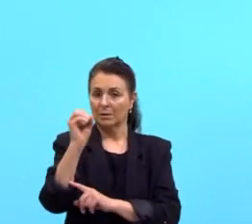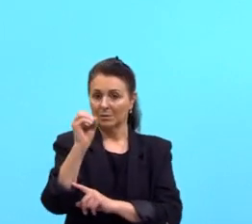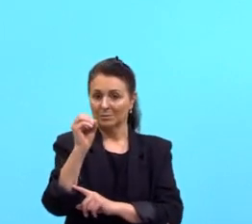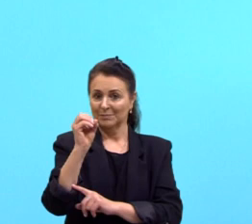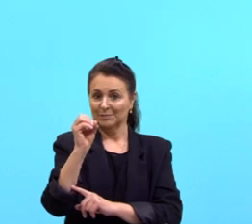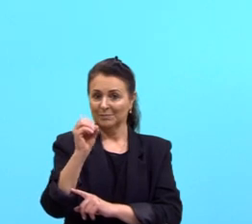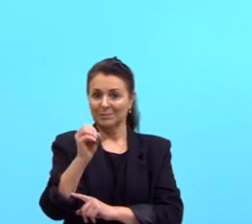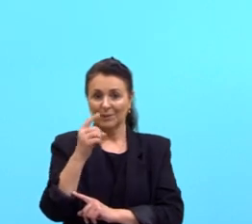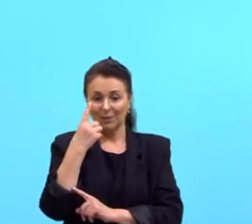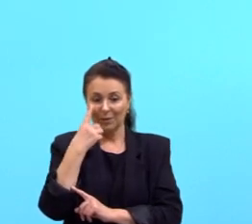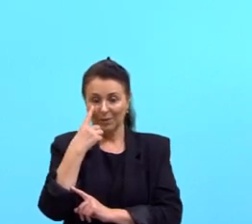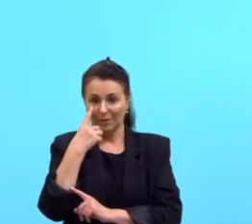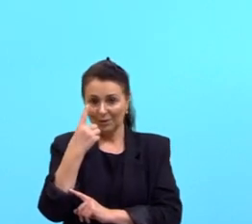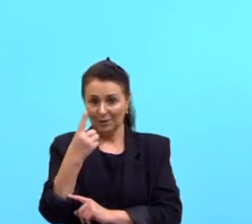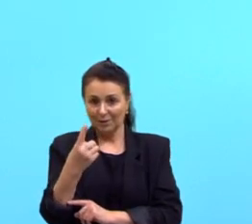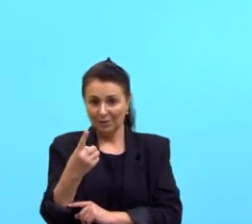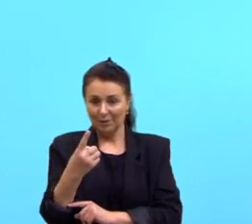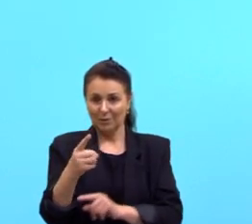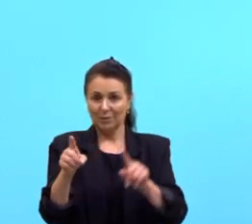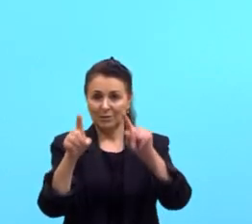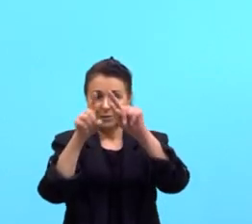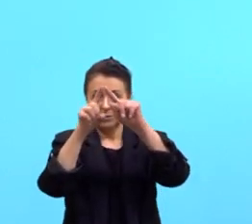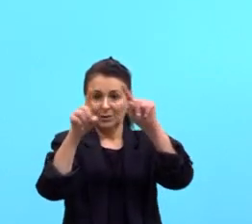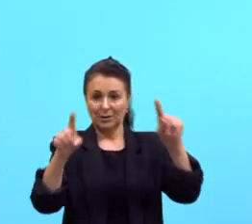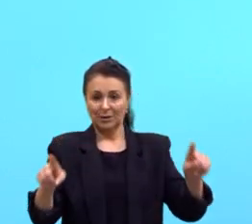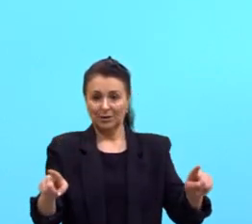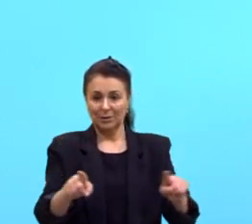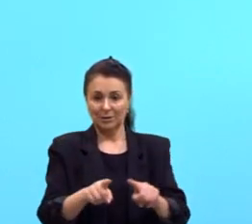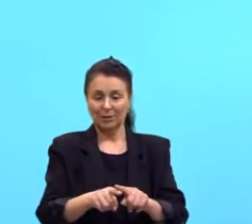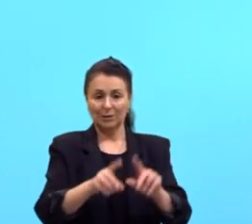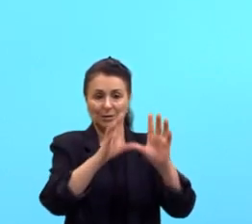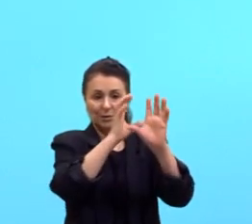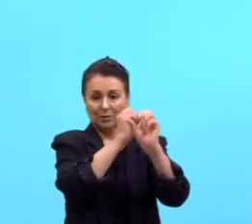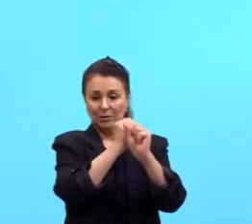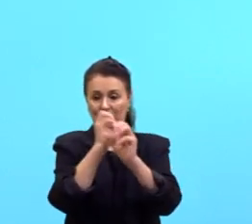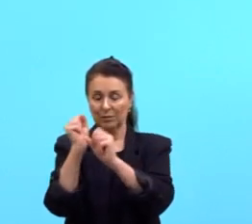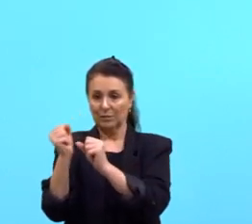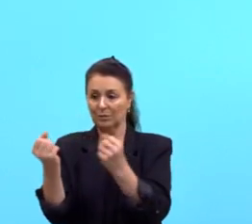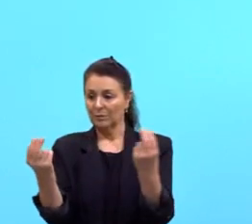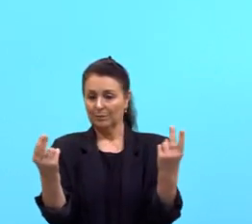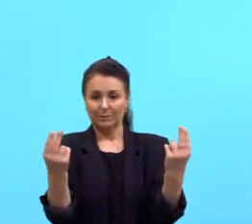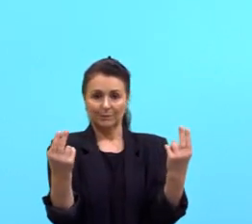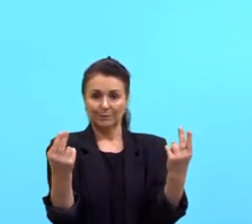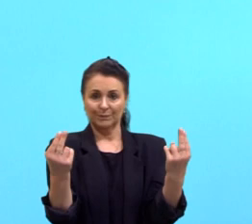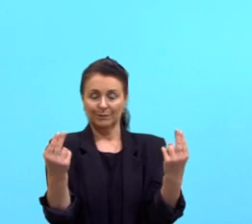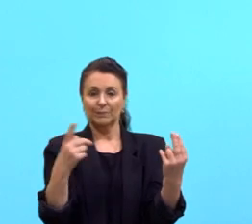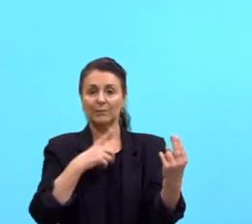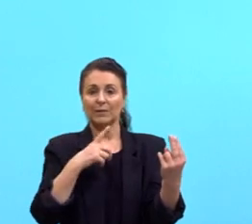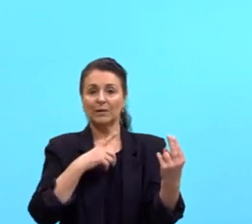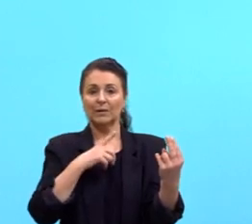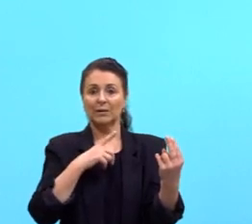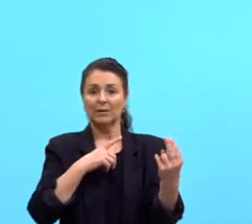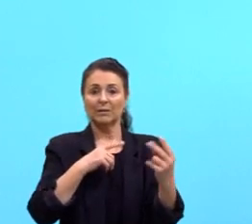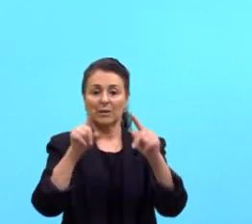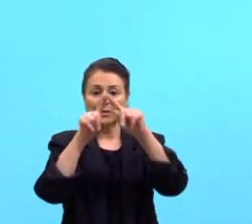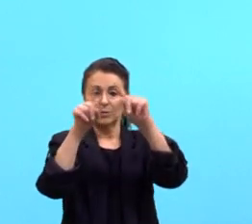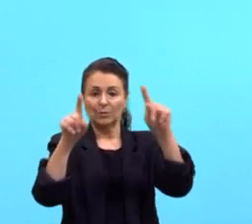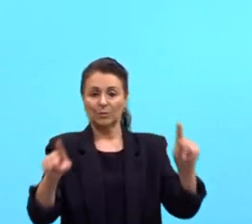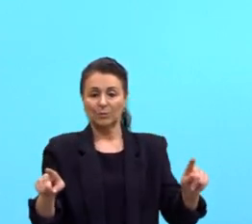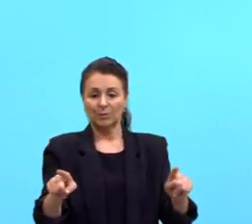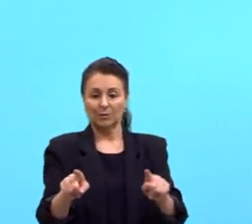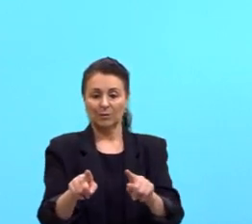então Observe que nós temos um triângulo equilátero que seria a placa e temos um triângulo equilátero